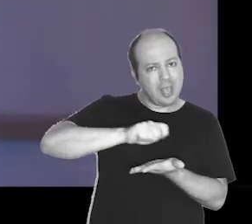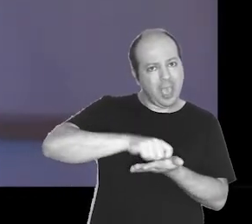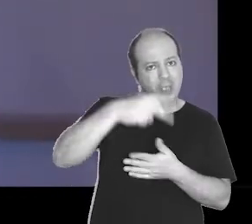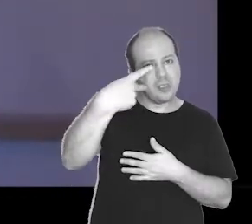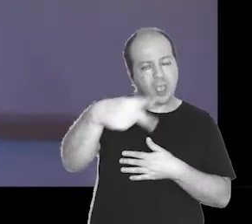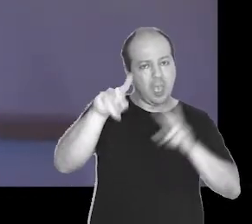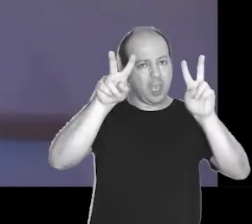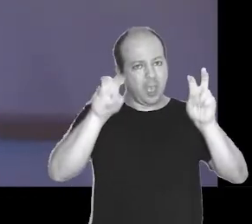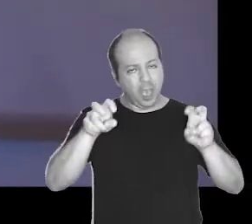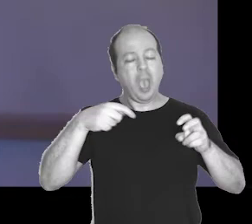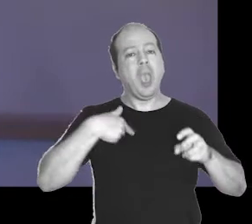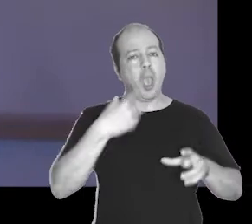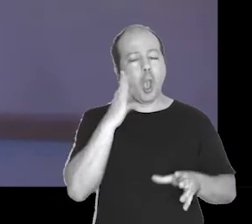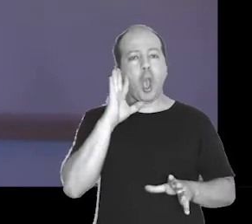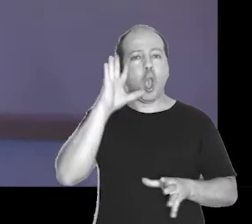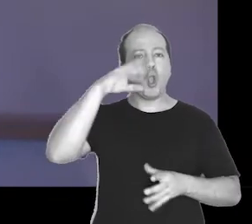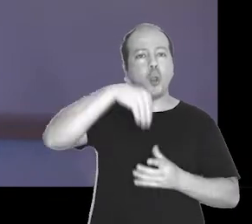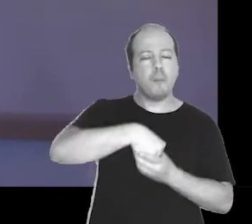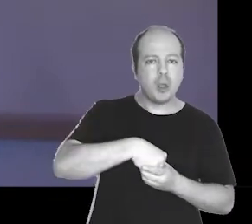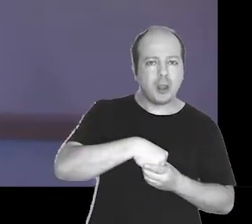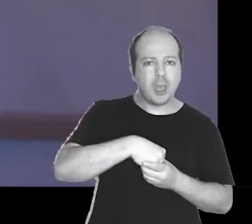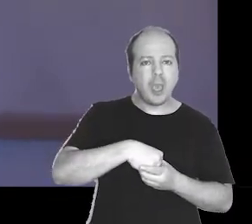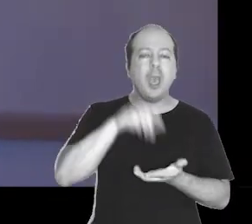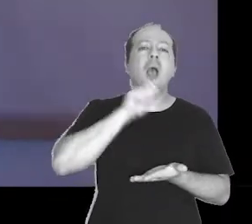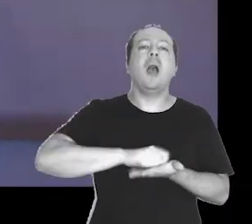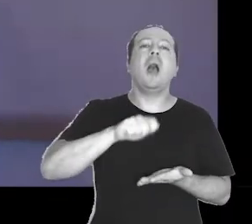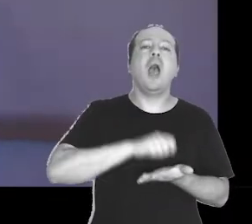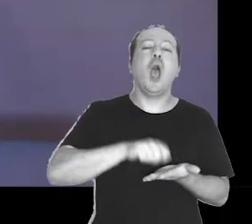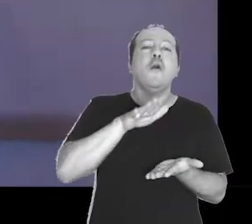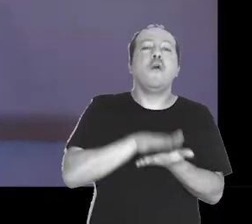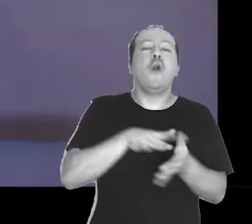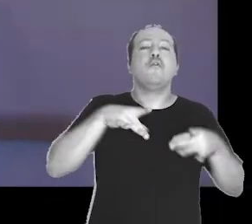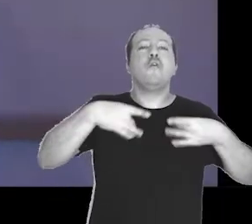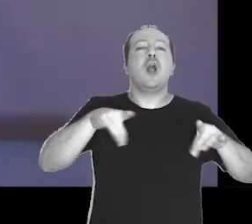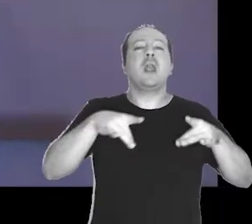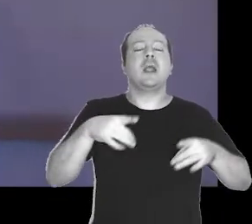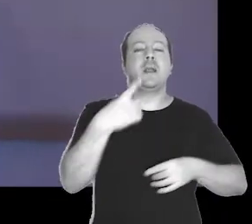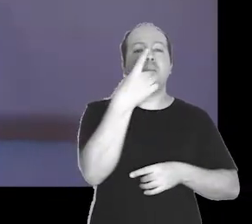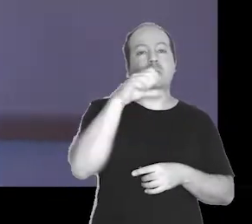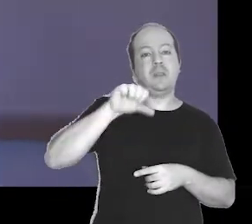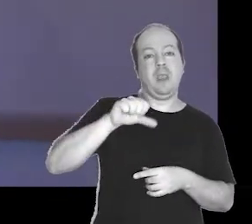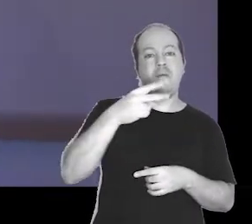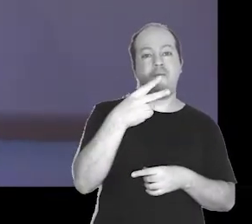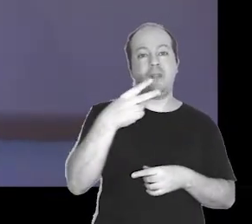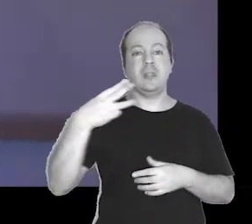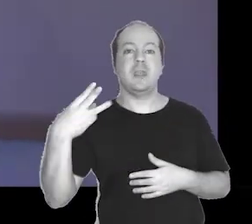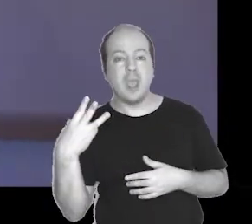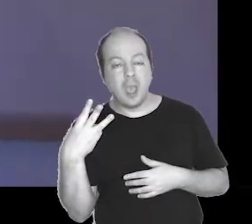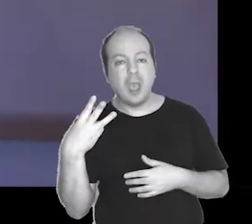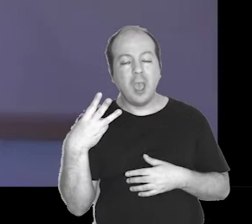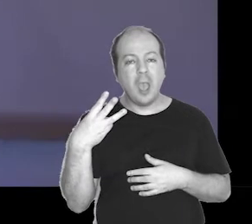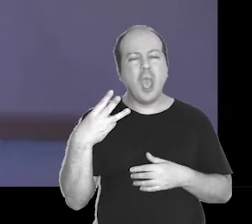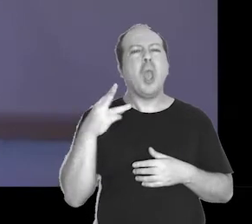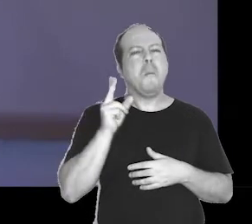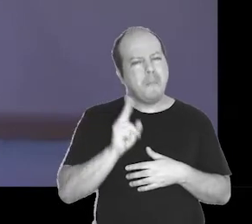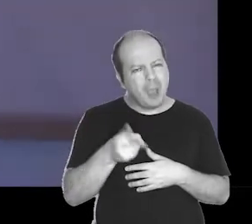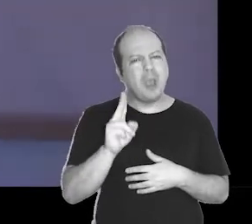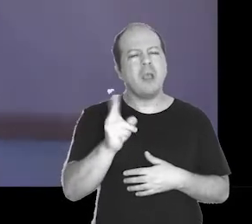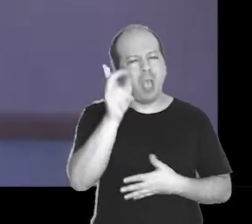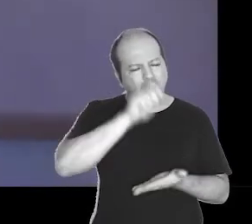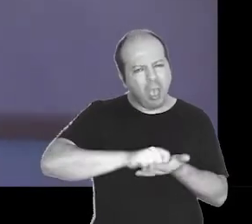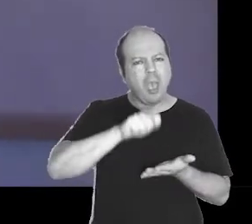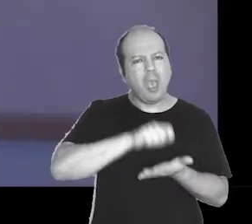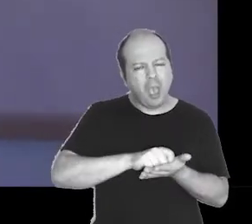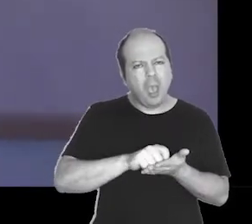Eu mesmo as incorporei na reedição desse meu folheto, já em 1923, no qual mantive, inclusive,